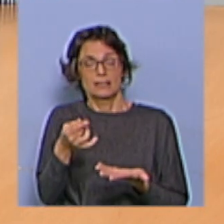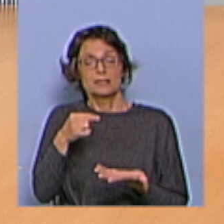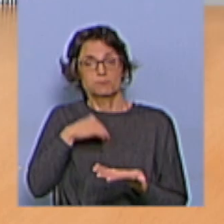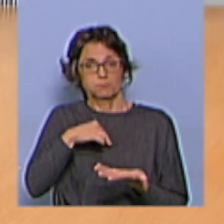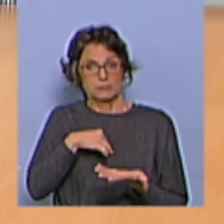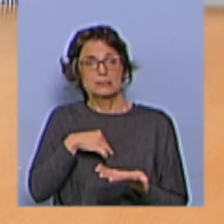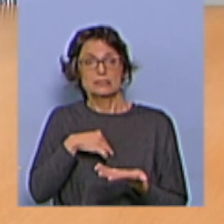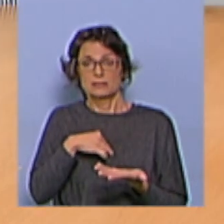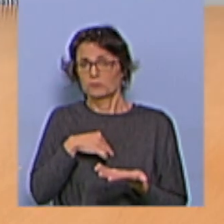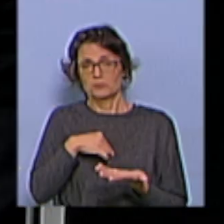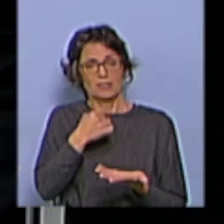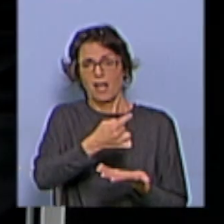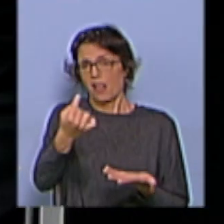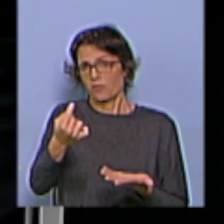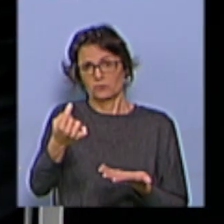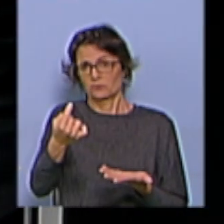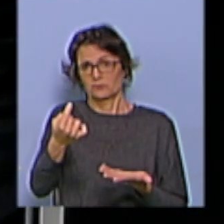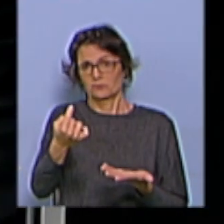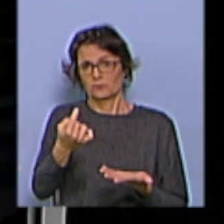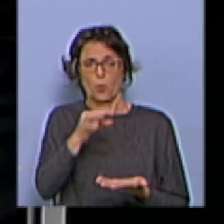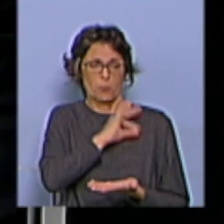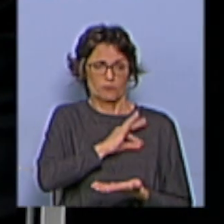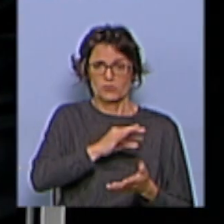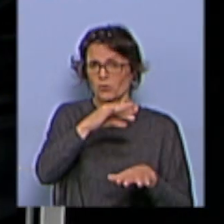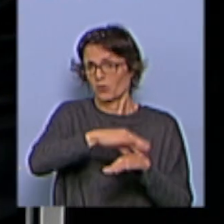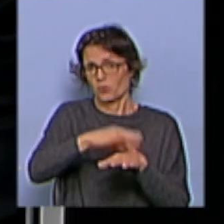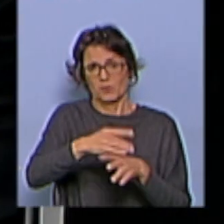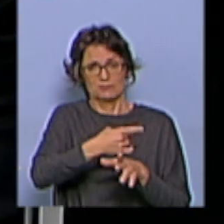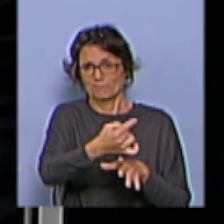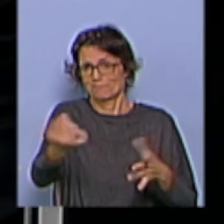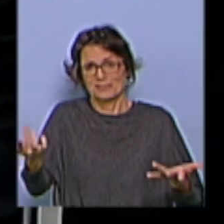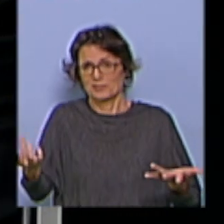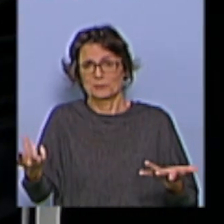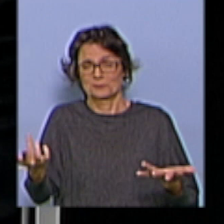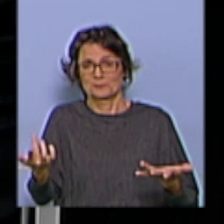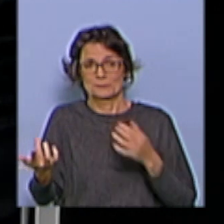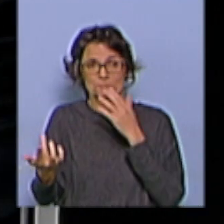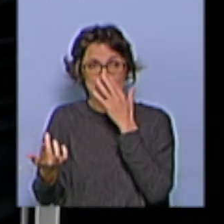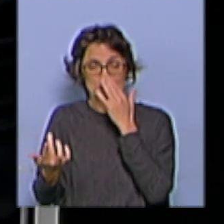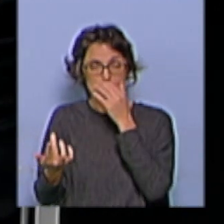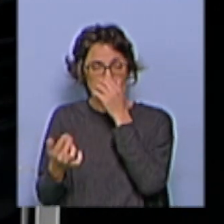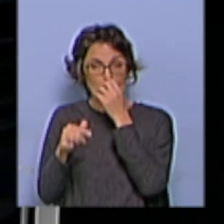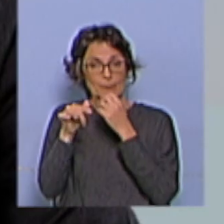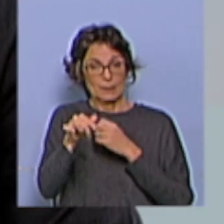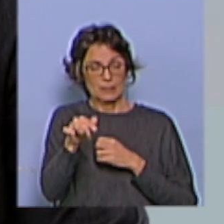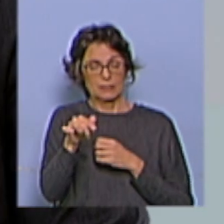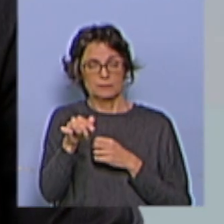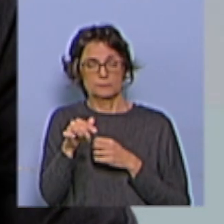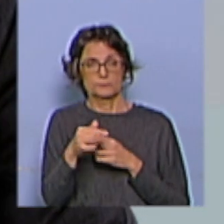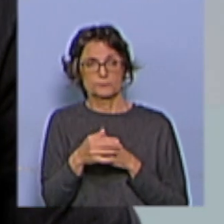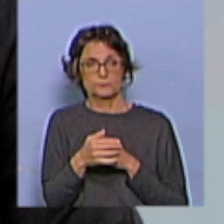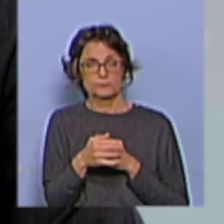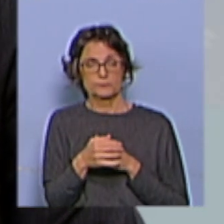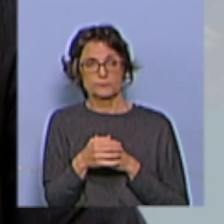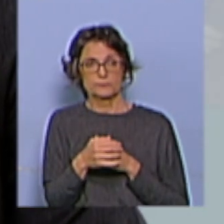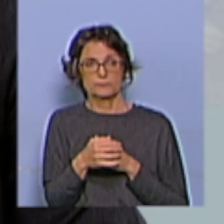sejamos profissionais, quer sejam os doentes. E nesta realidade, eu sobretudo queria apontar aqui um pequenino pormenor.